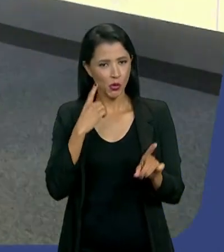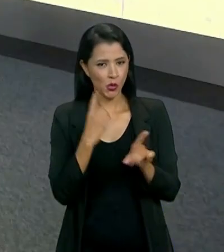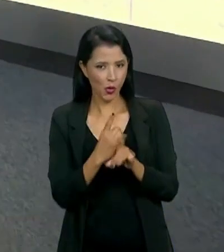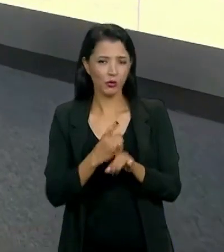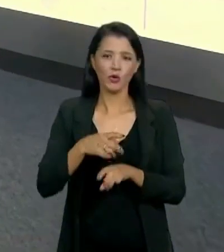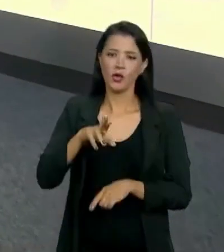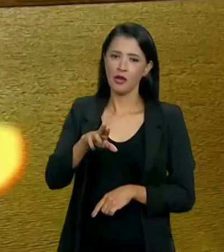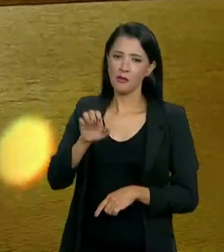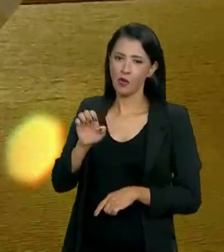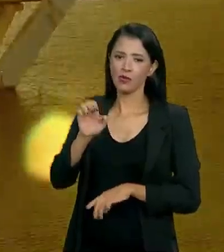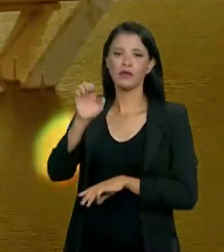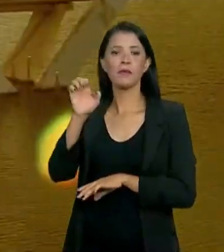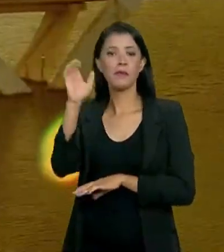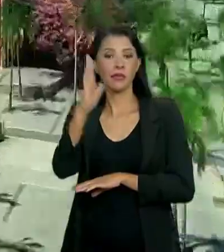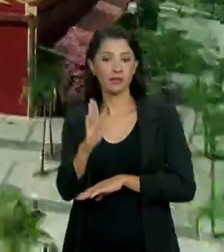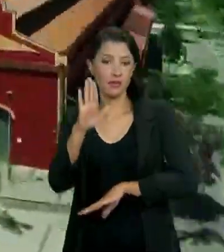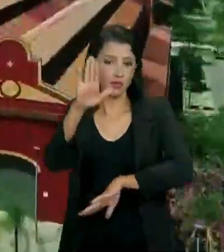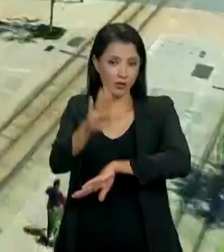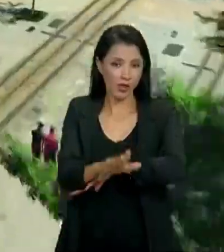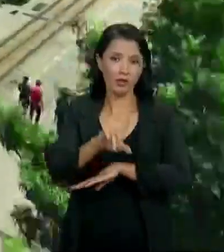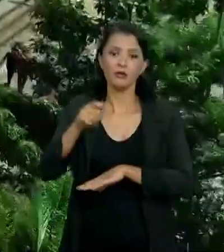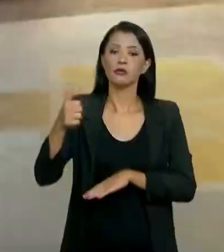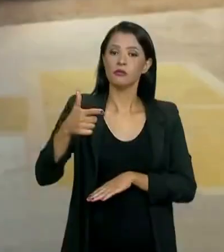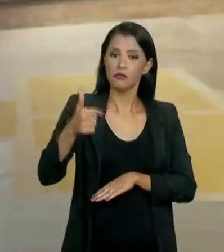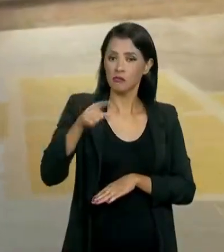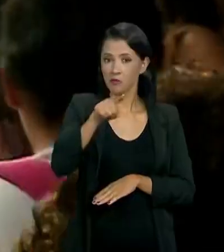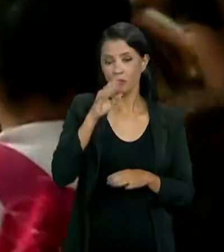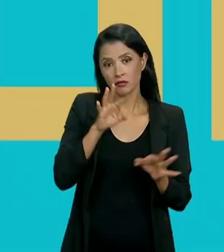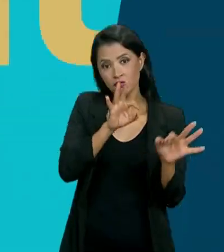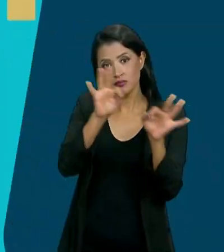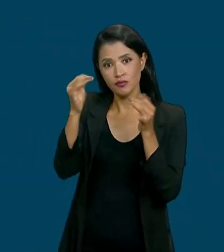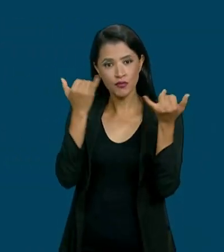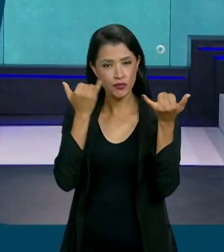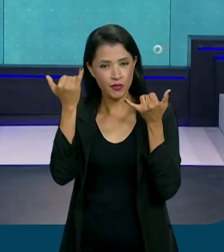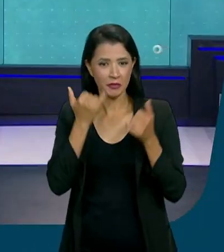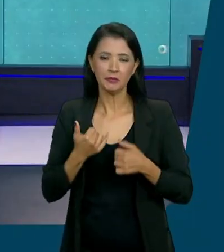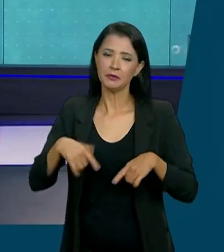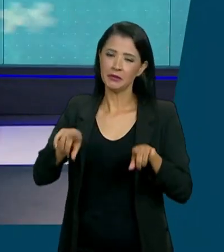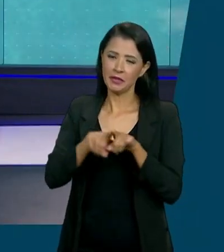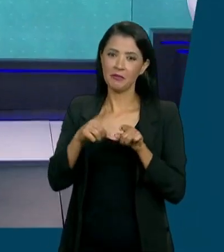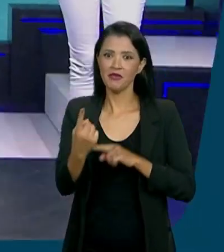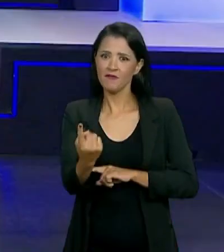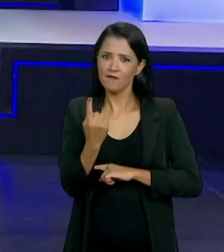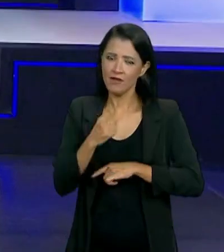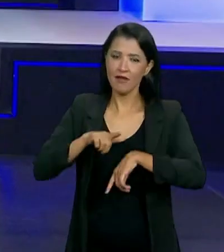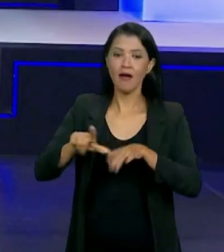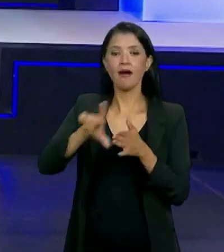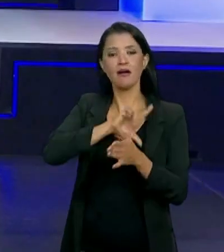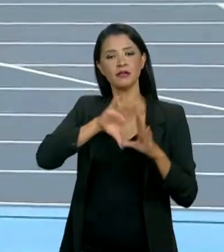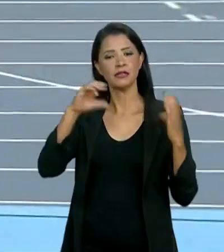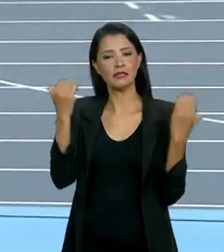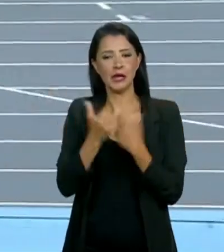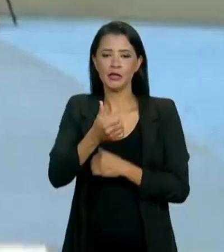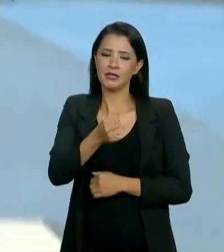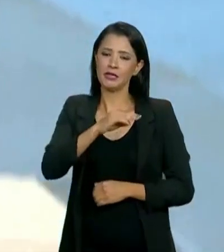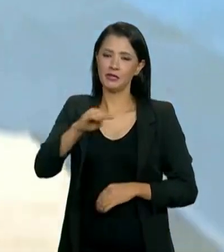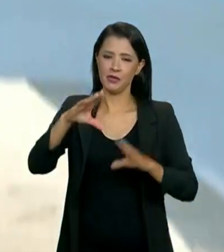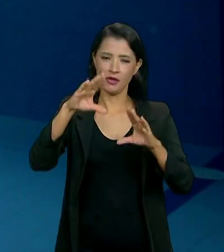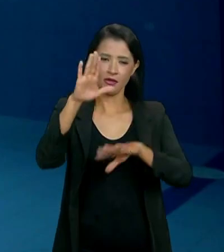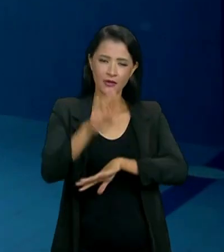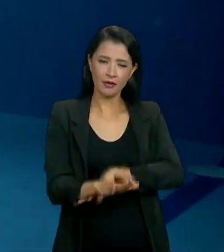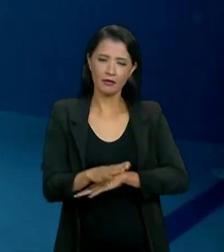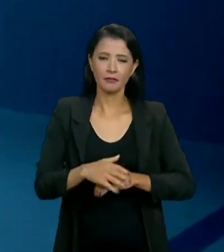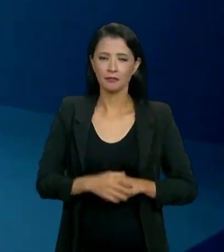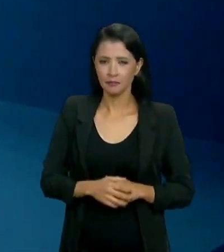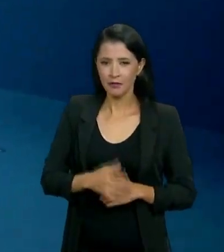Repórter Brasil Tarde agora é ao meio-dia, para você ficar bem informado. E vem com a gente mais cedo pro estádio, 6:30 da tarde.